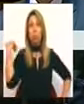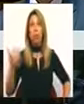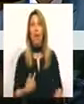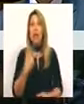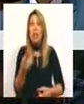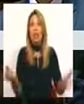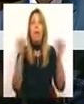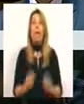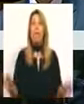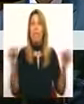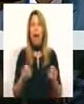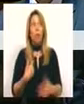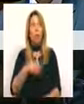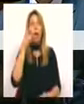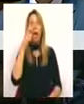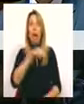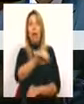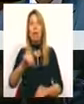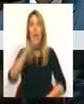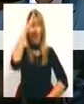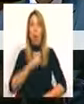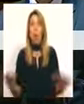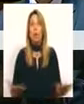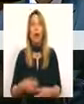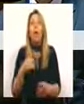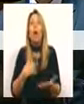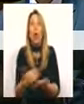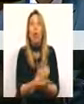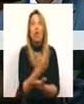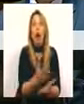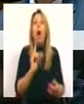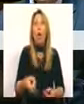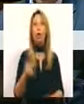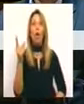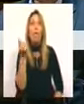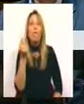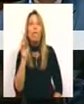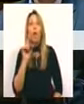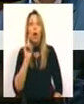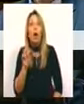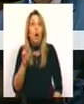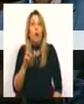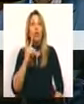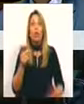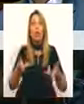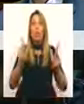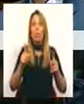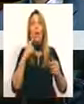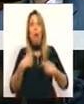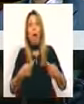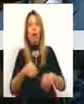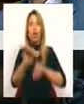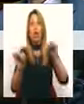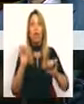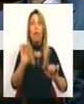de incêndios, os comandantes distritais não sabem que meios é que têm, nem sabem que plafons é que vão ter para gastar nos seus distritos. E há outra pergunta